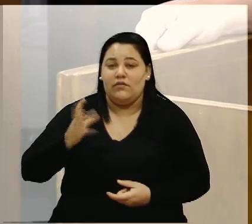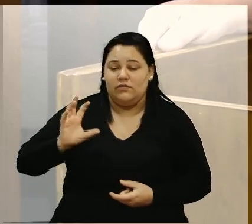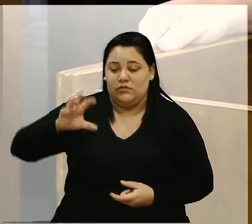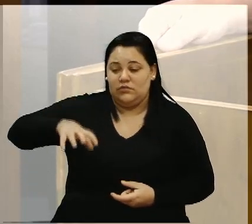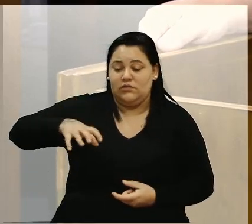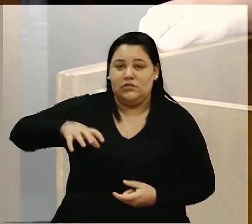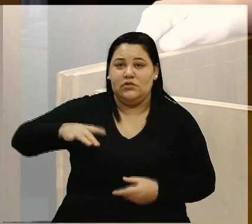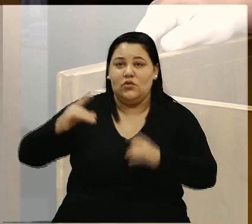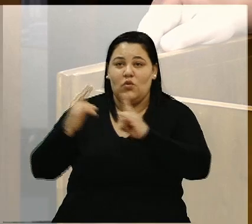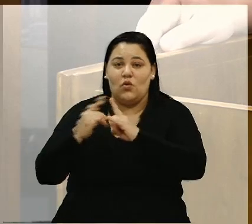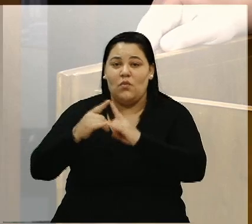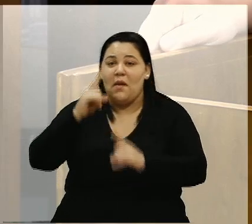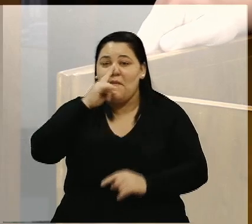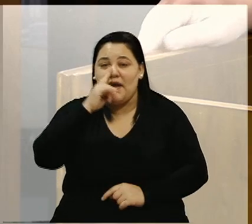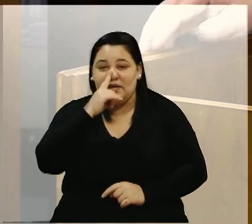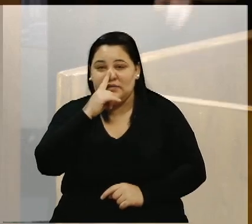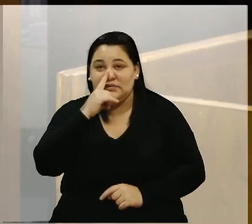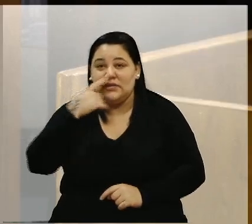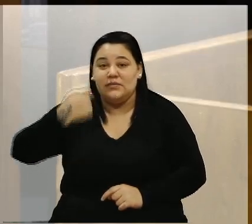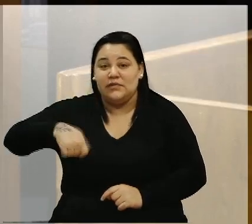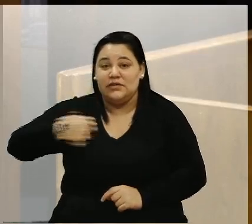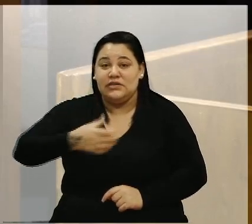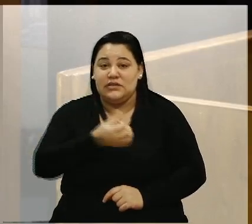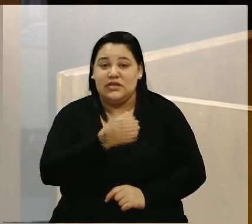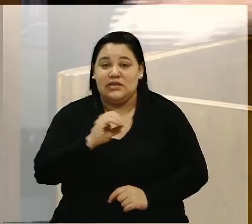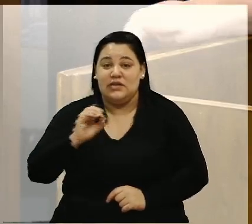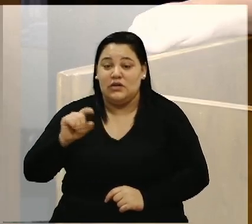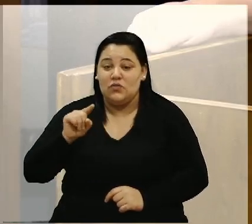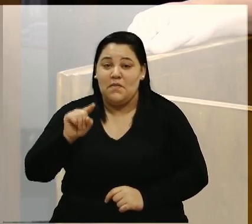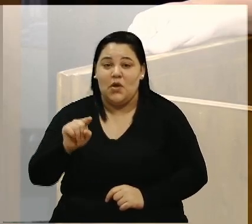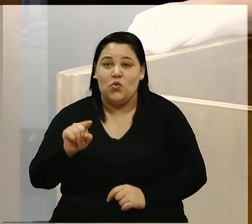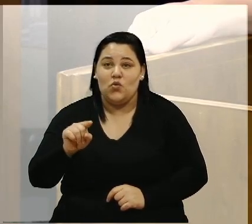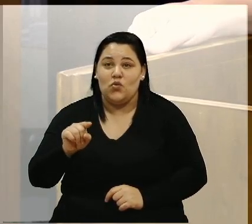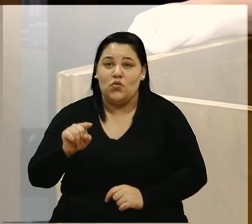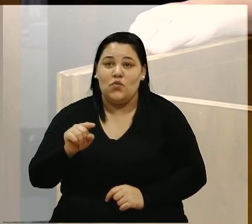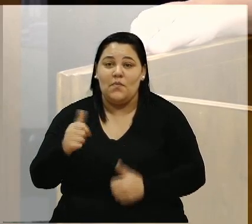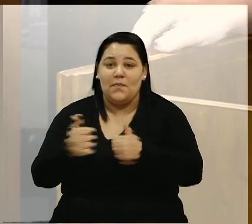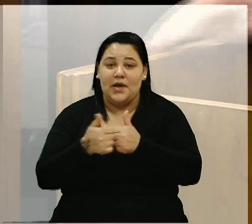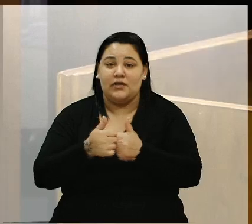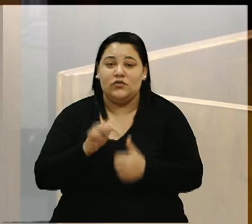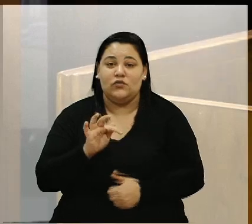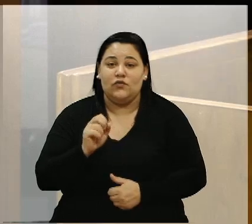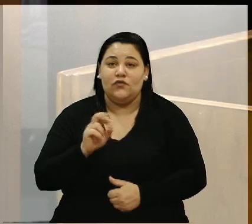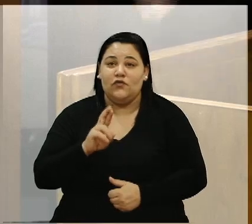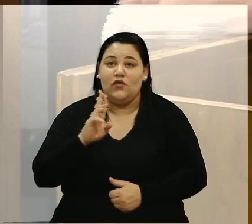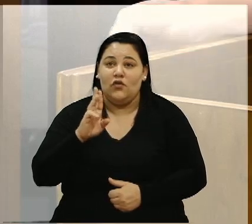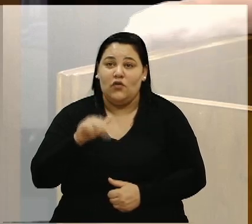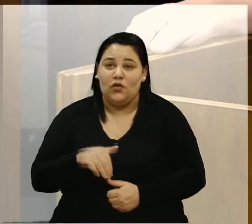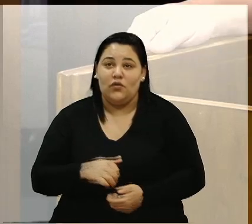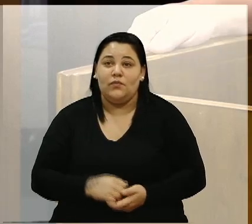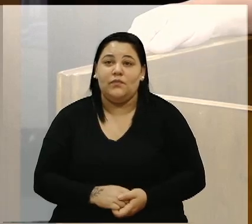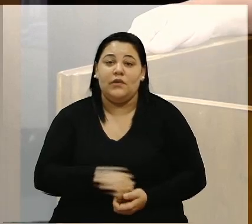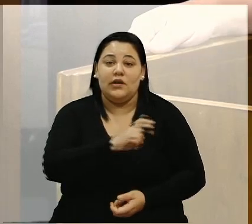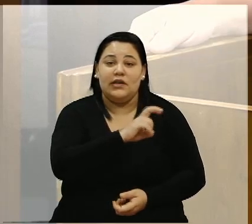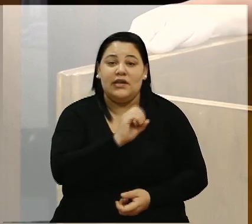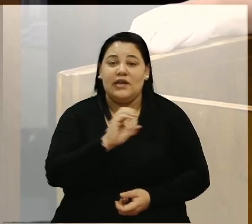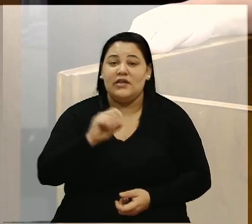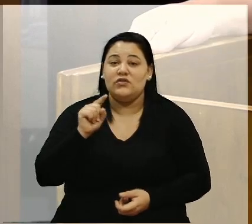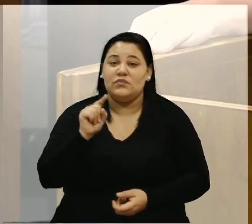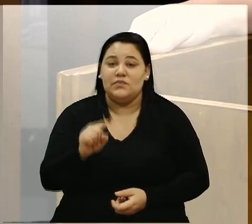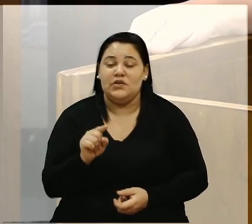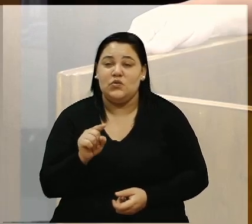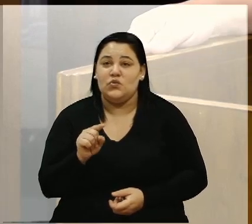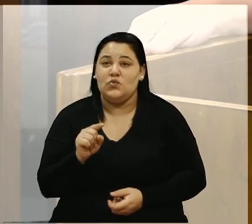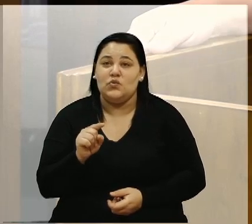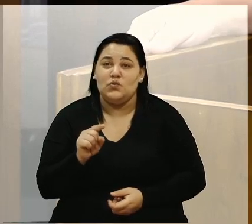Clube de Mães, que eles precisam de 600 mil, que vai ser aqui próximo ao fórum, 500 mil para cobertura